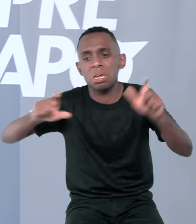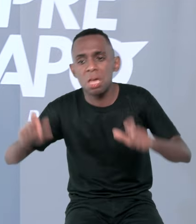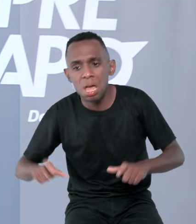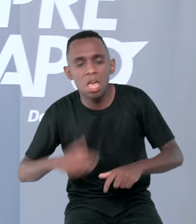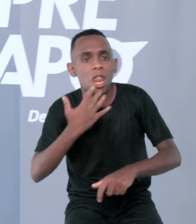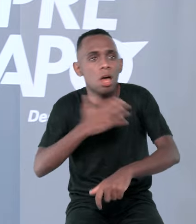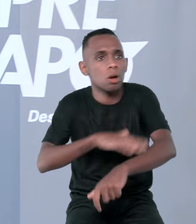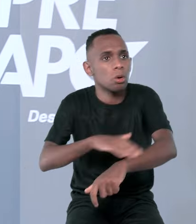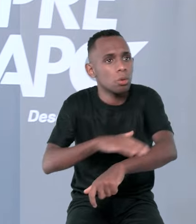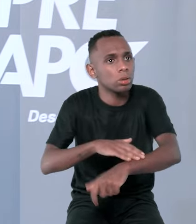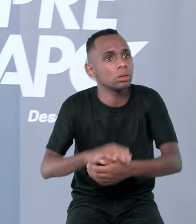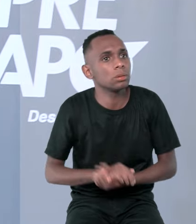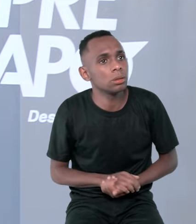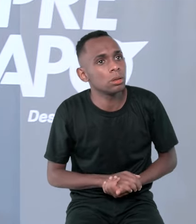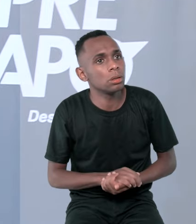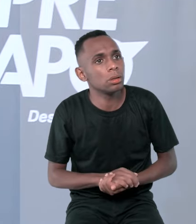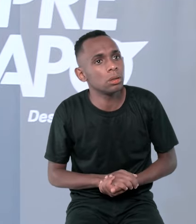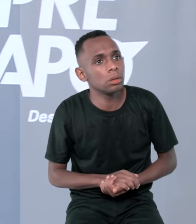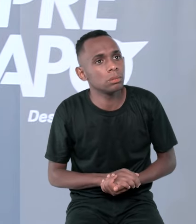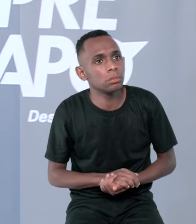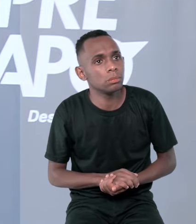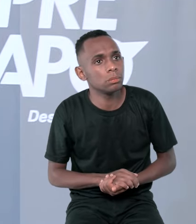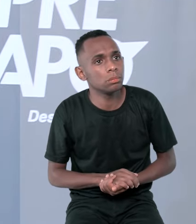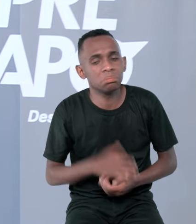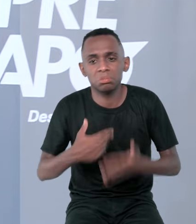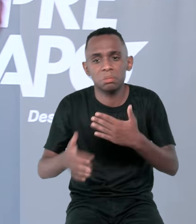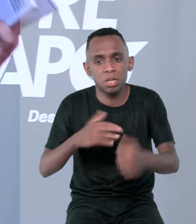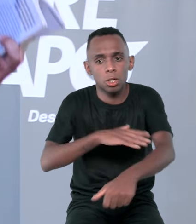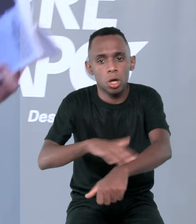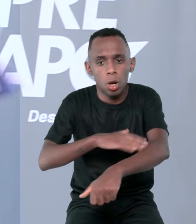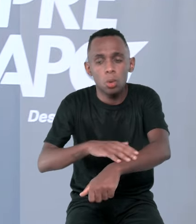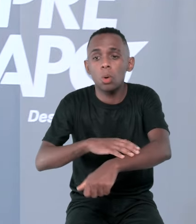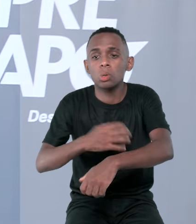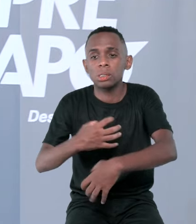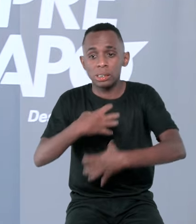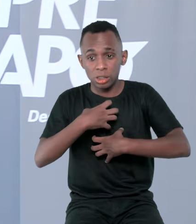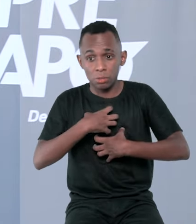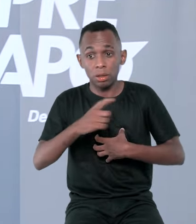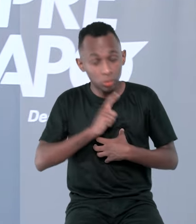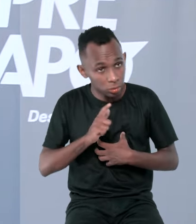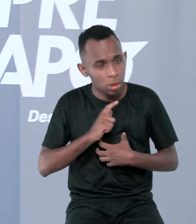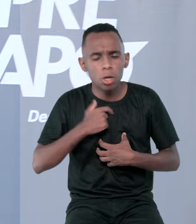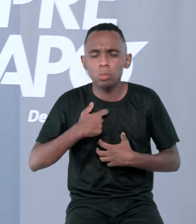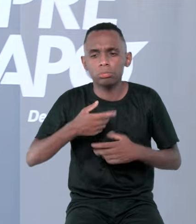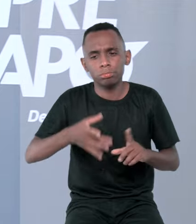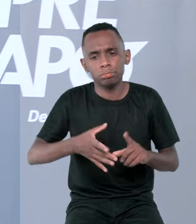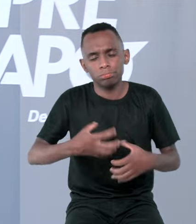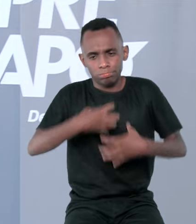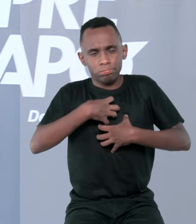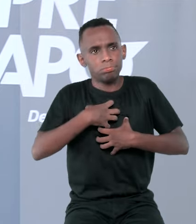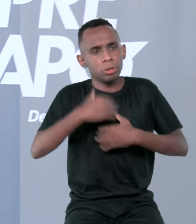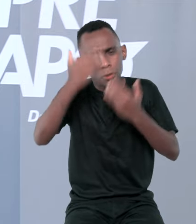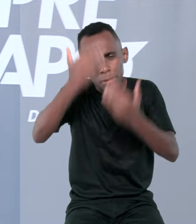da cor da pele. Então, assim, independente da cor da pele, tem sentimentos ali. Isso que me fisgou no livro, que eu gostaria de ler e